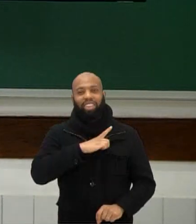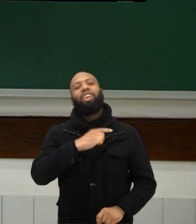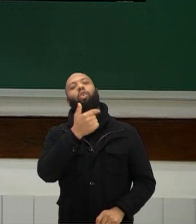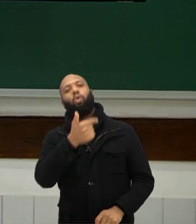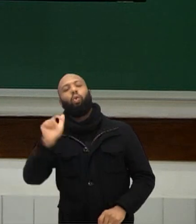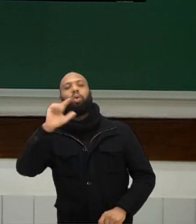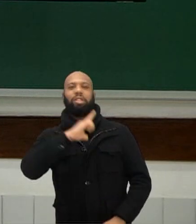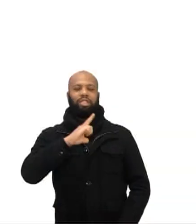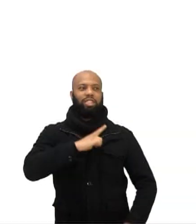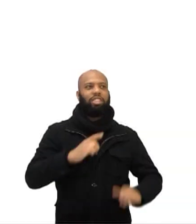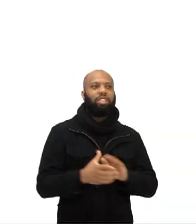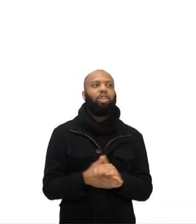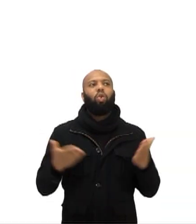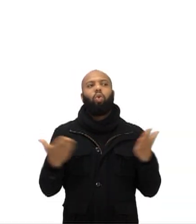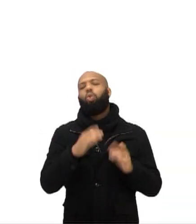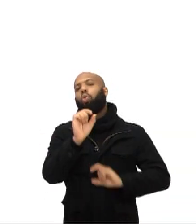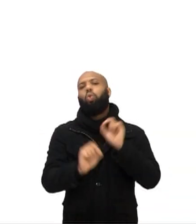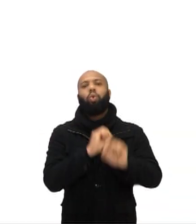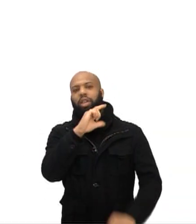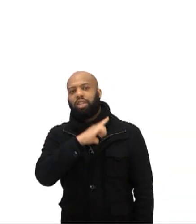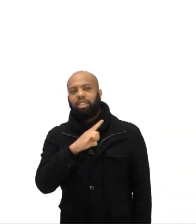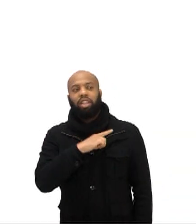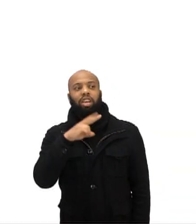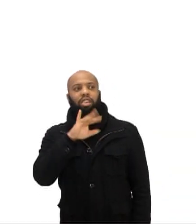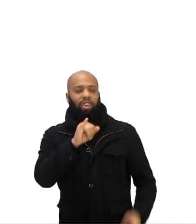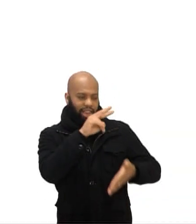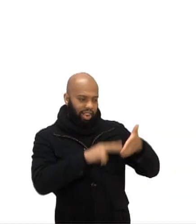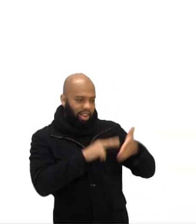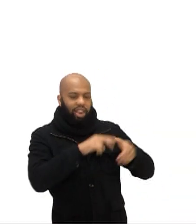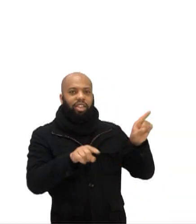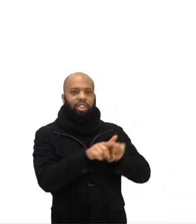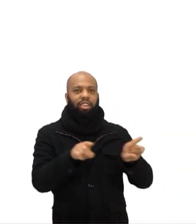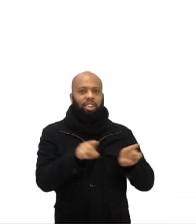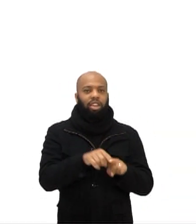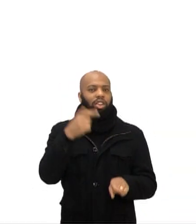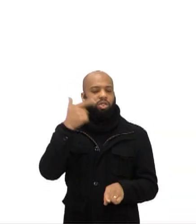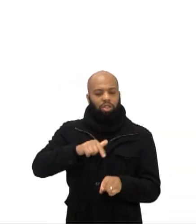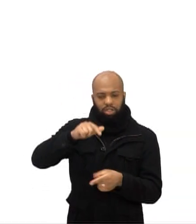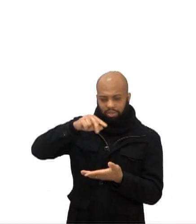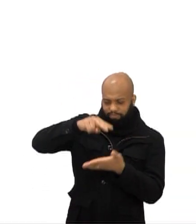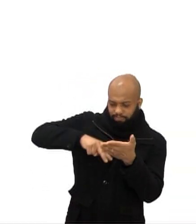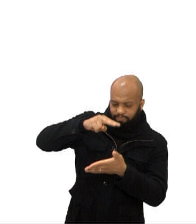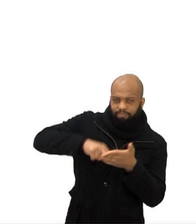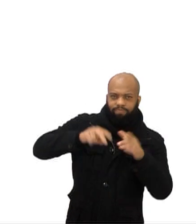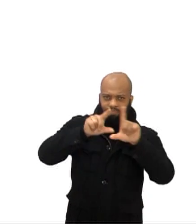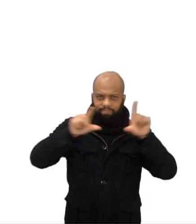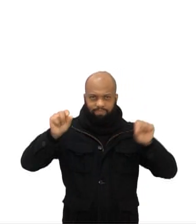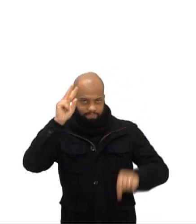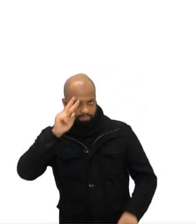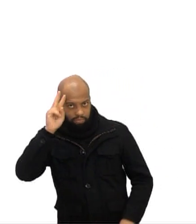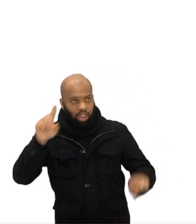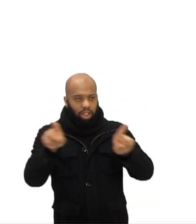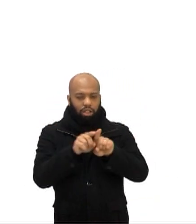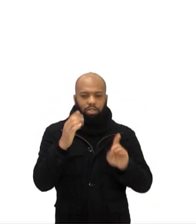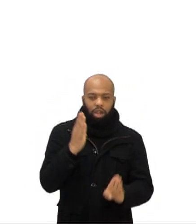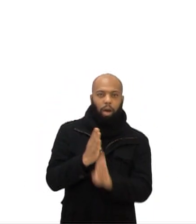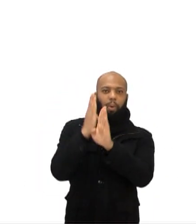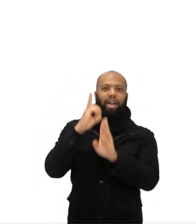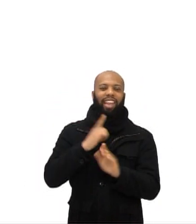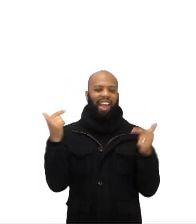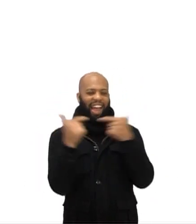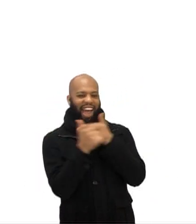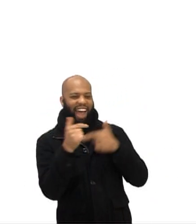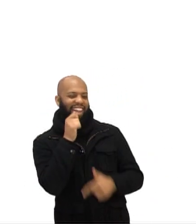mais uma. E hoje nós vamos ler e interpretar uma tirinha, reconhecer o efeito de humor